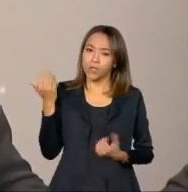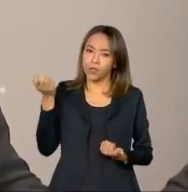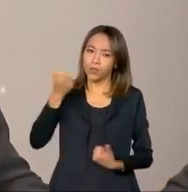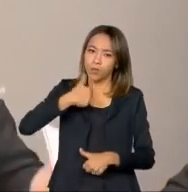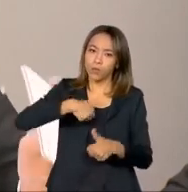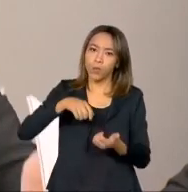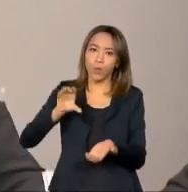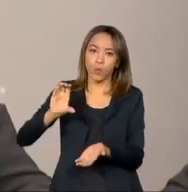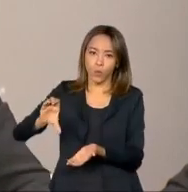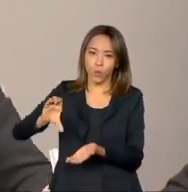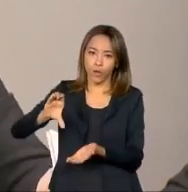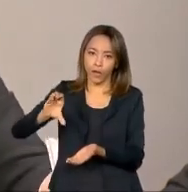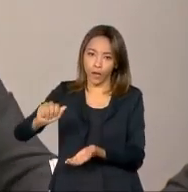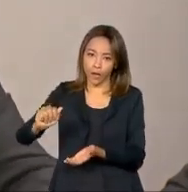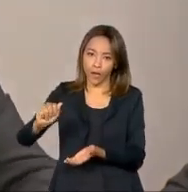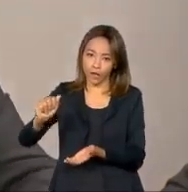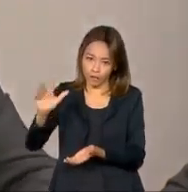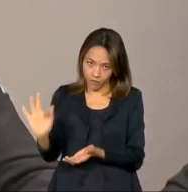CARF,